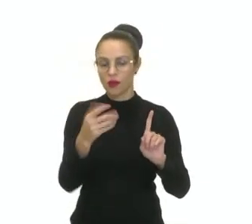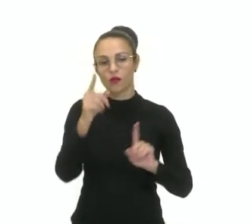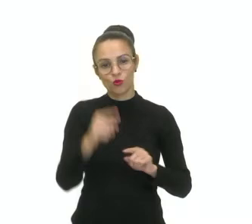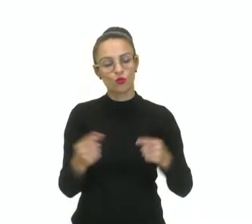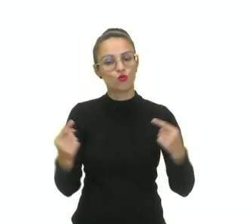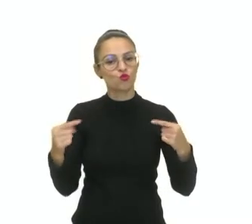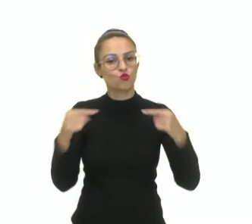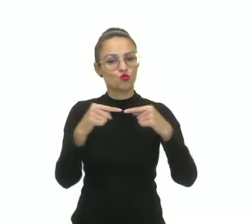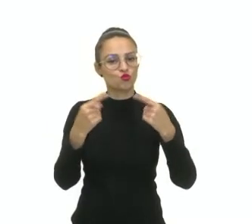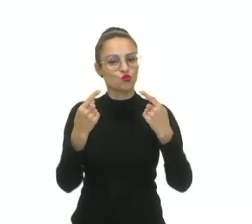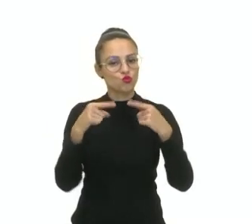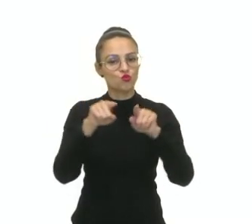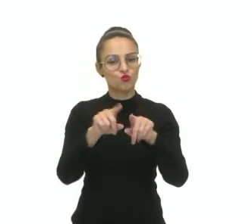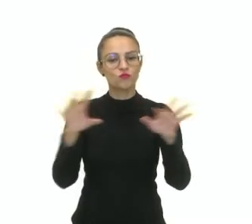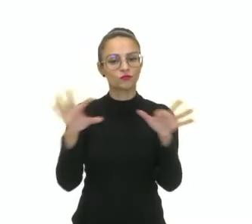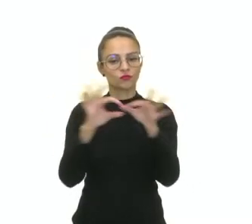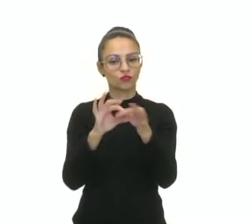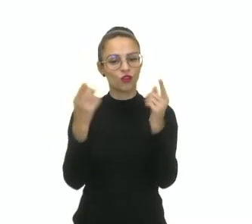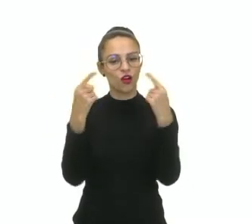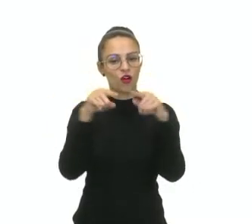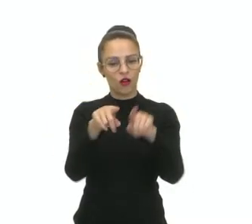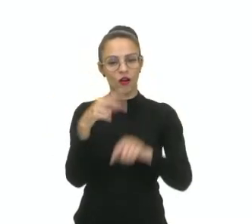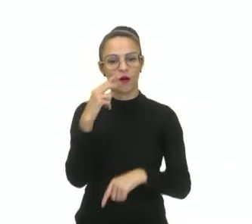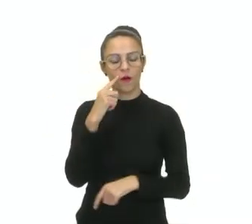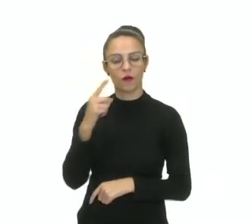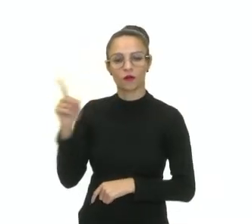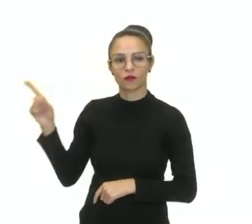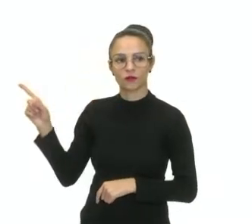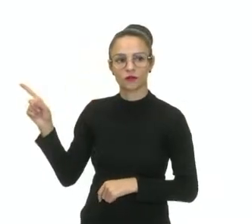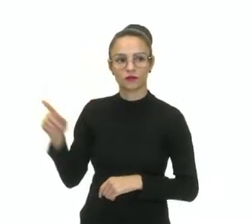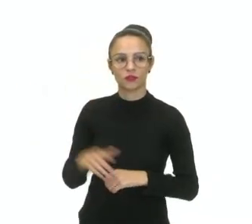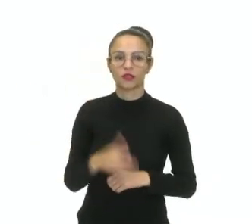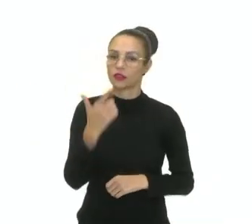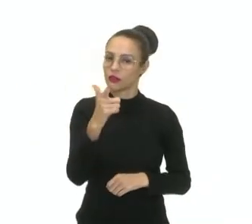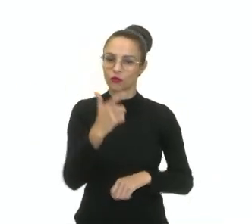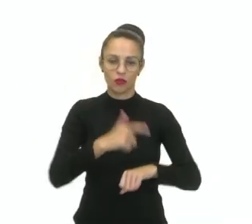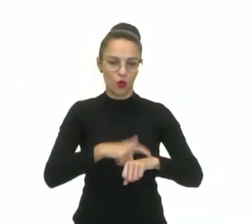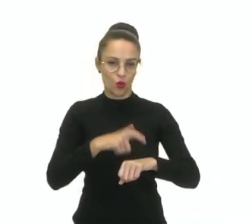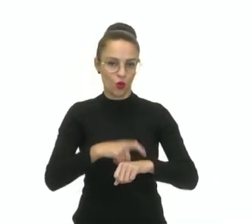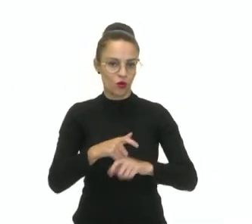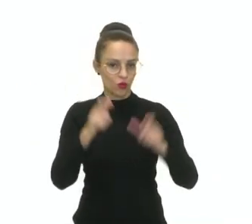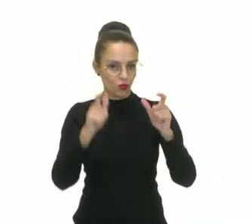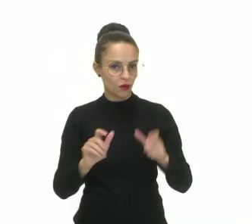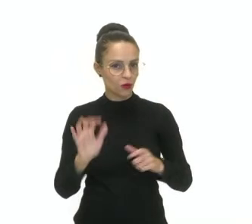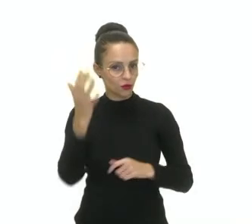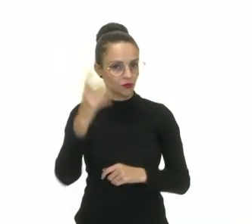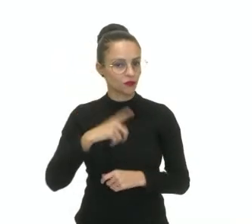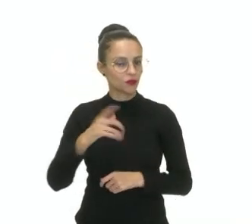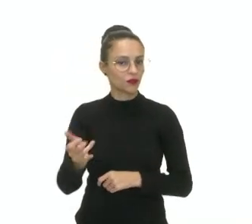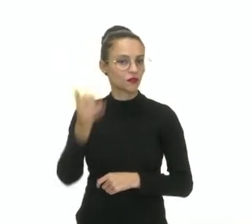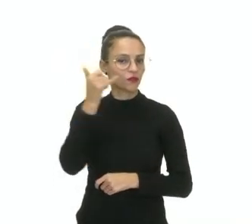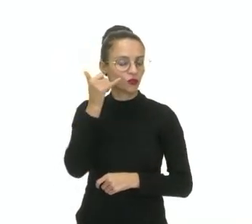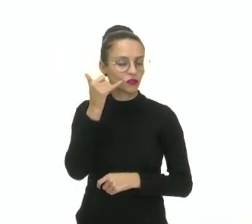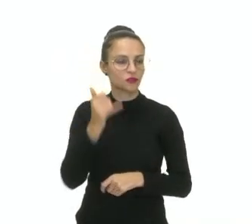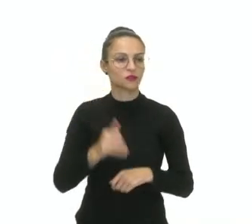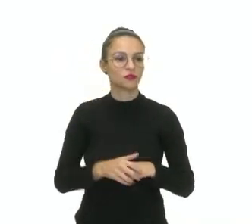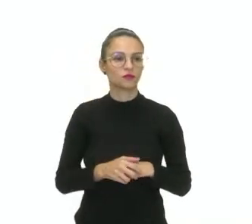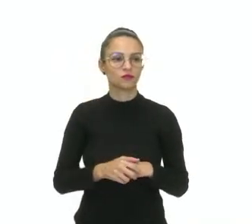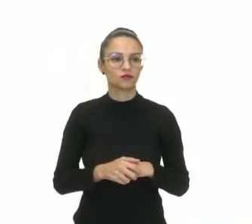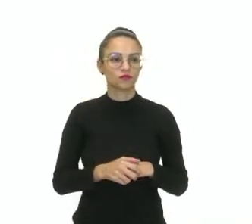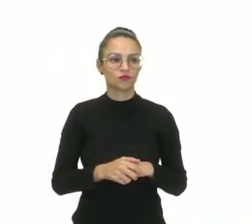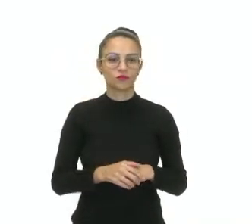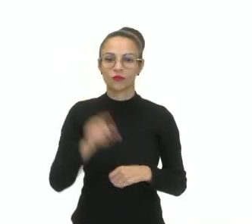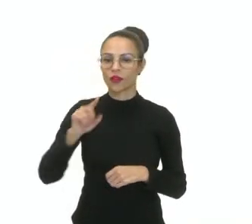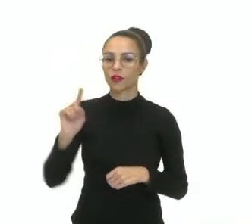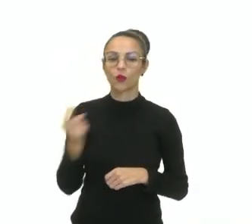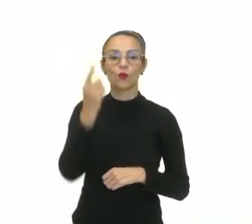responsáveis e inseparáveis. Olha aqui na propaganda. Não tem hora nem lugar para acontecer, tem telefone. Globestar é o